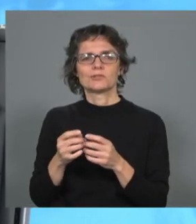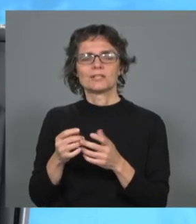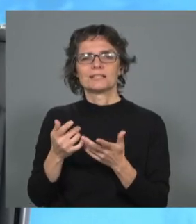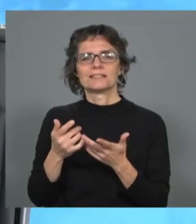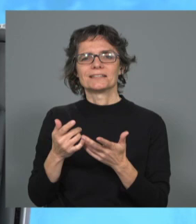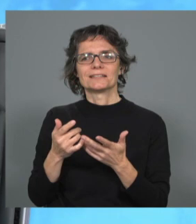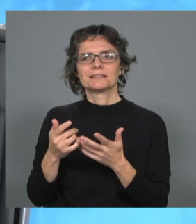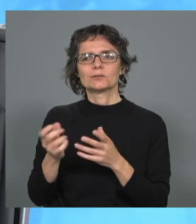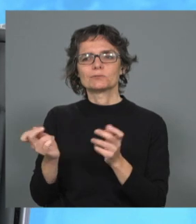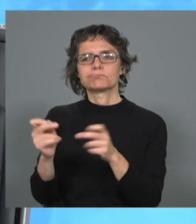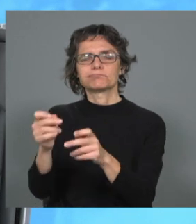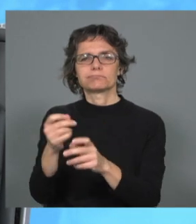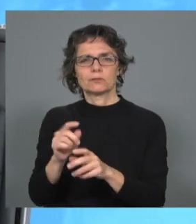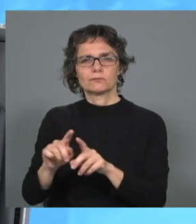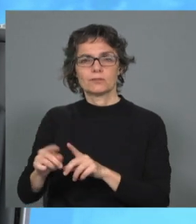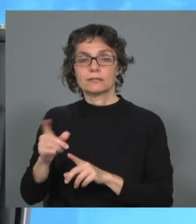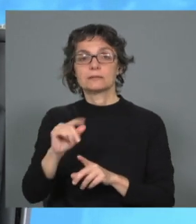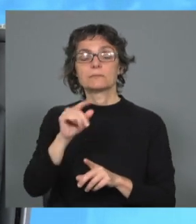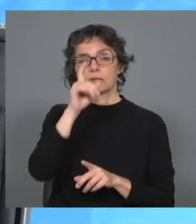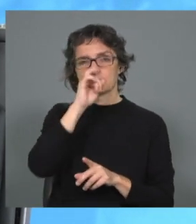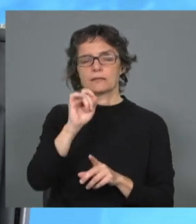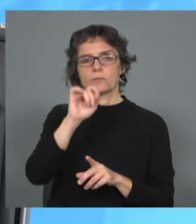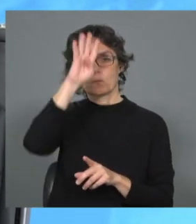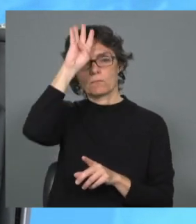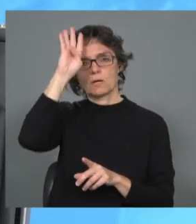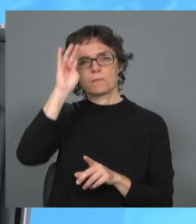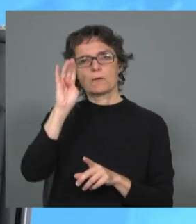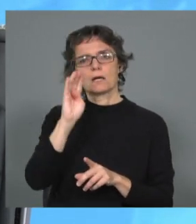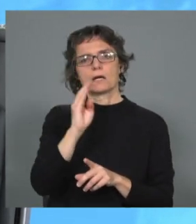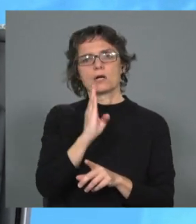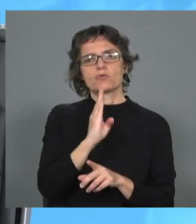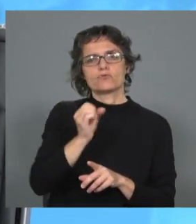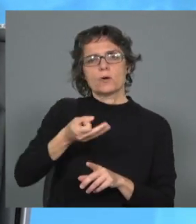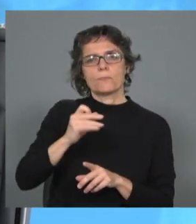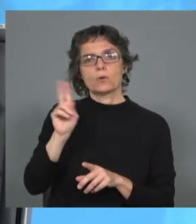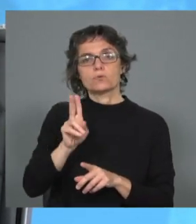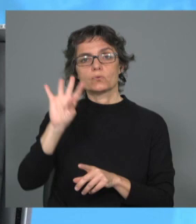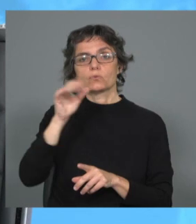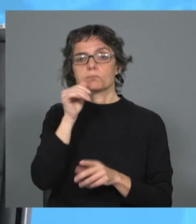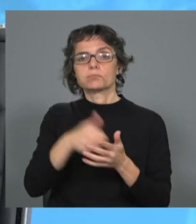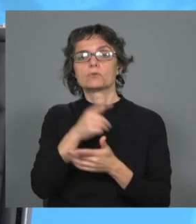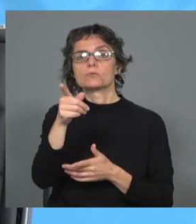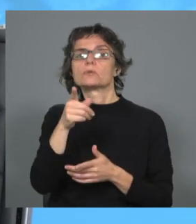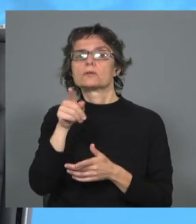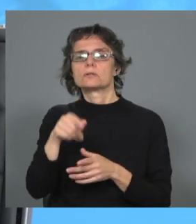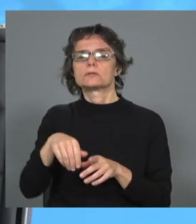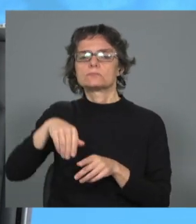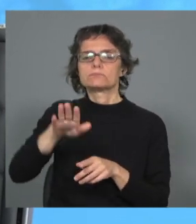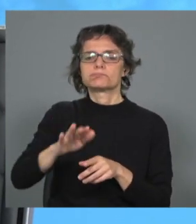Paulo II, a morte do Papa João Paulo II, foi o início do meu processo de aproximação. Acompanhar pela